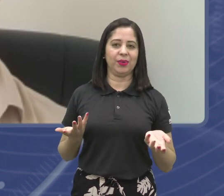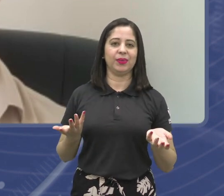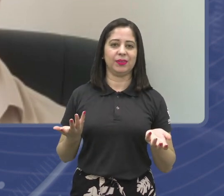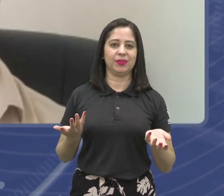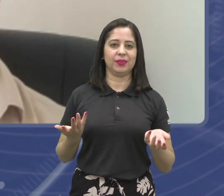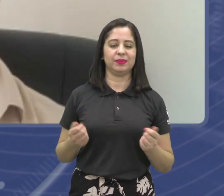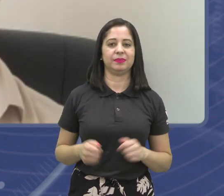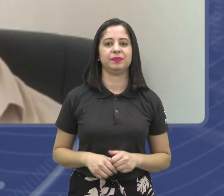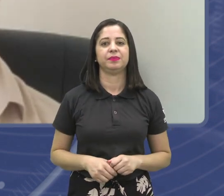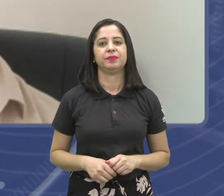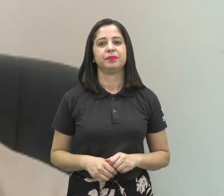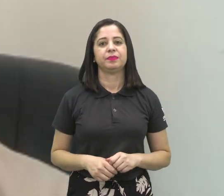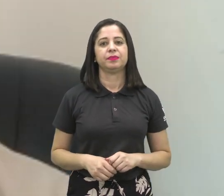interior?